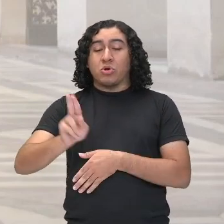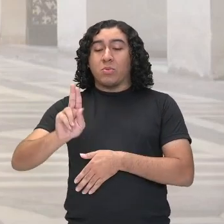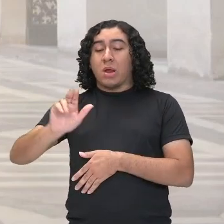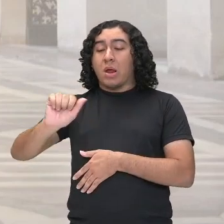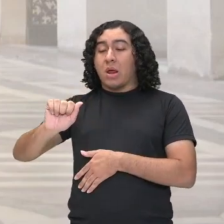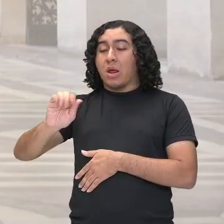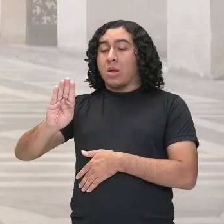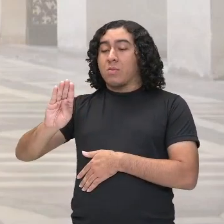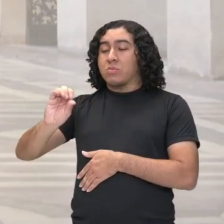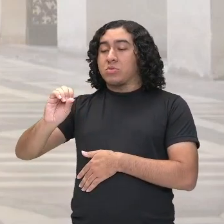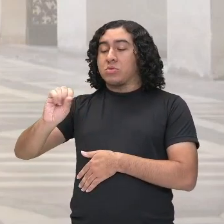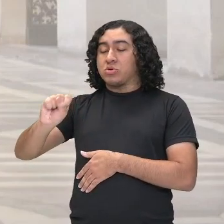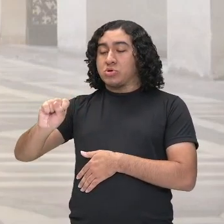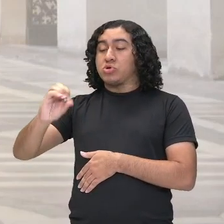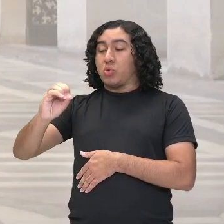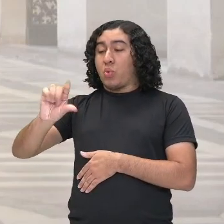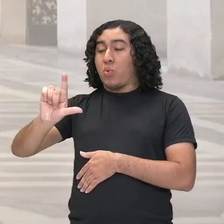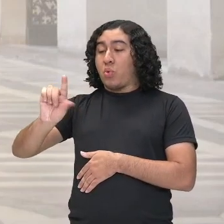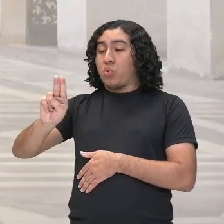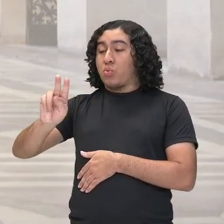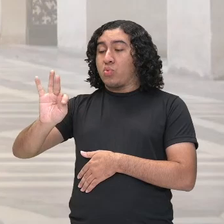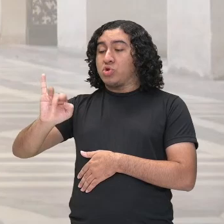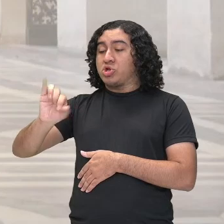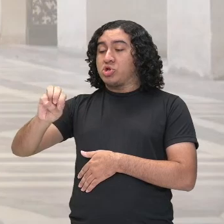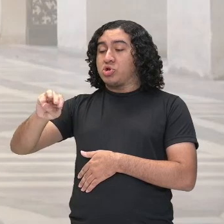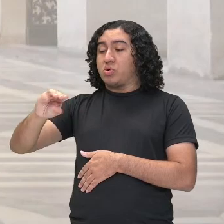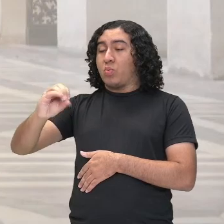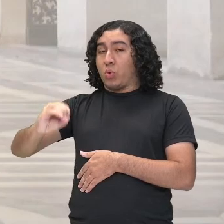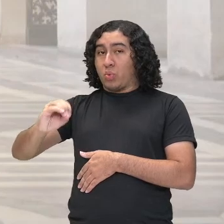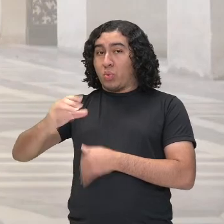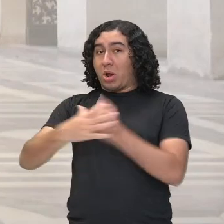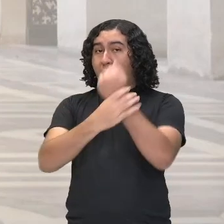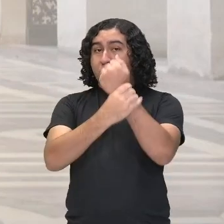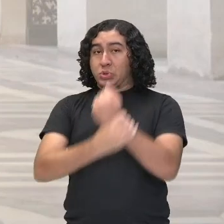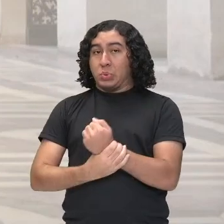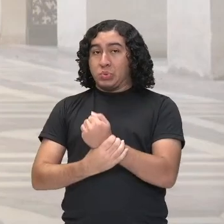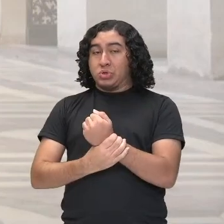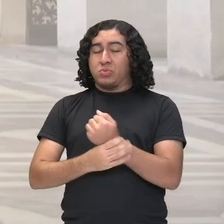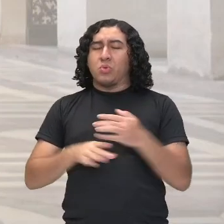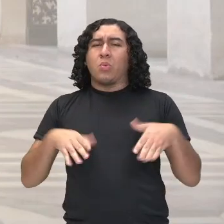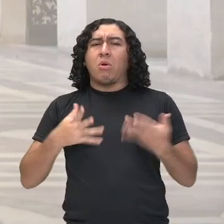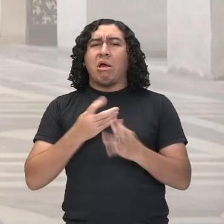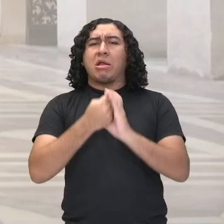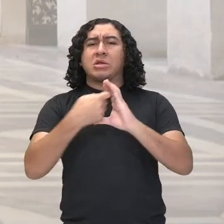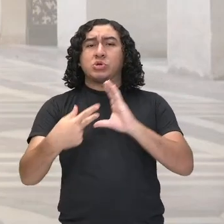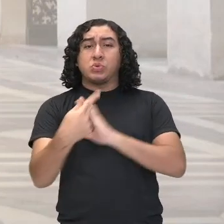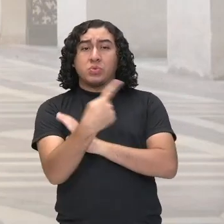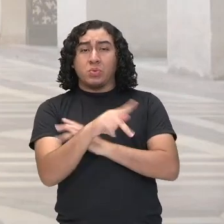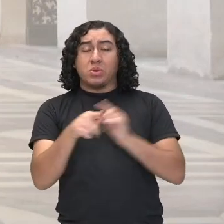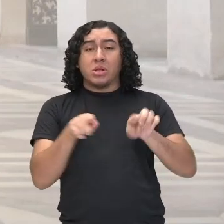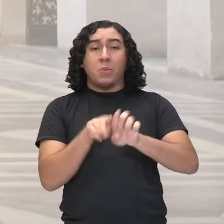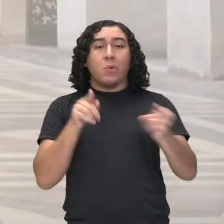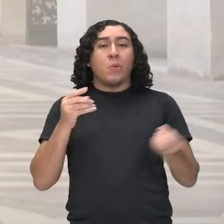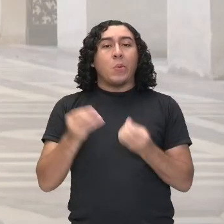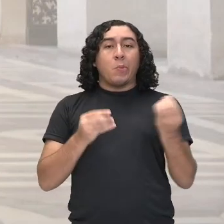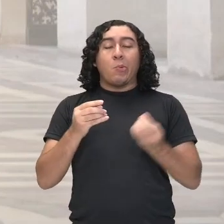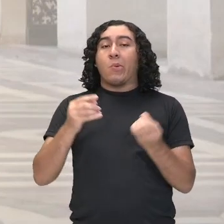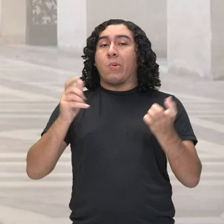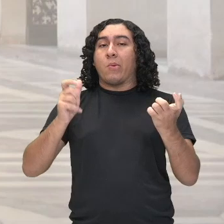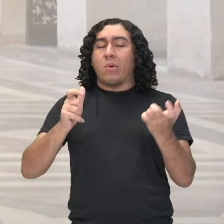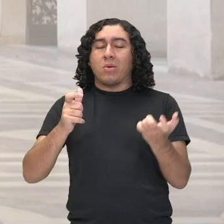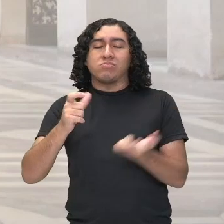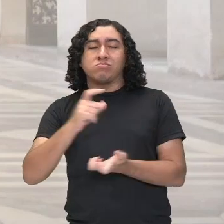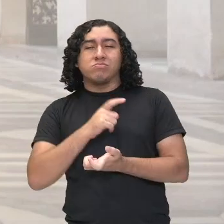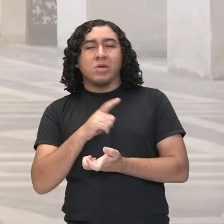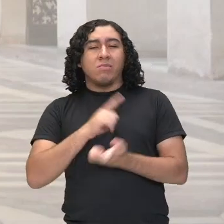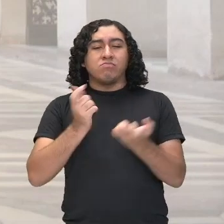Então vamos verificar o que foi o absolutismo, quais são as suas características, como é que ele está ali, como é que ele